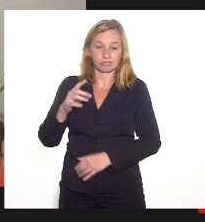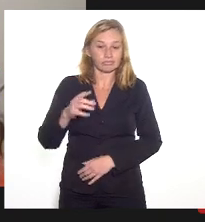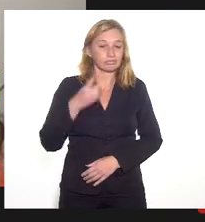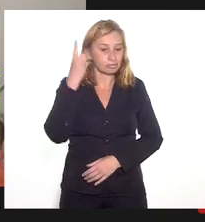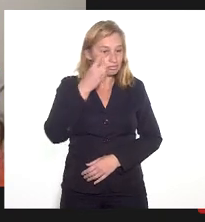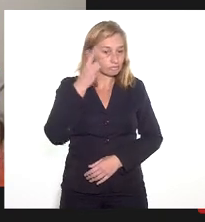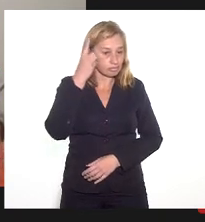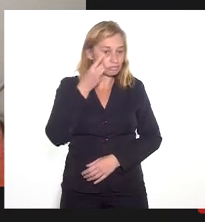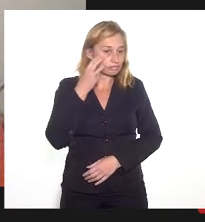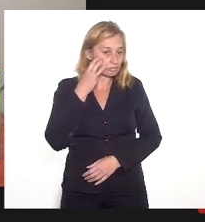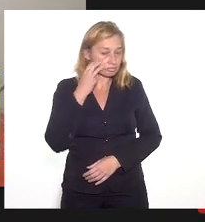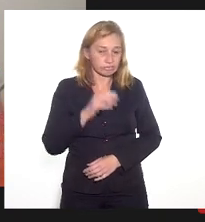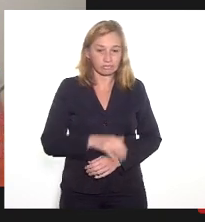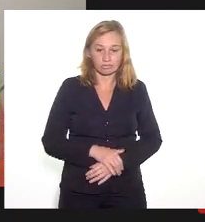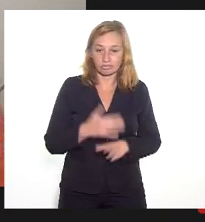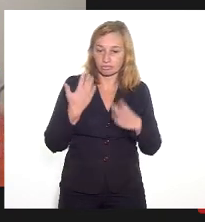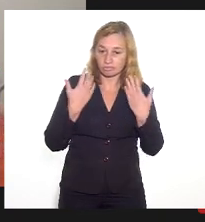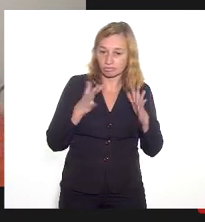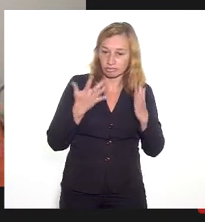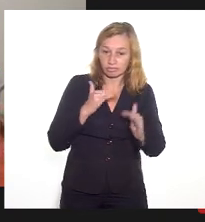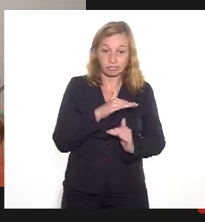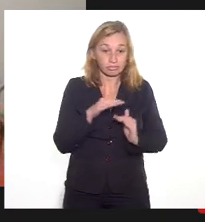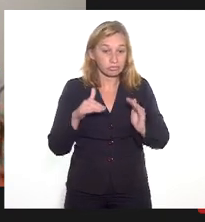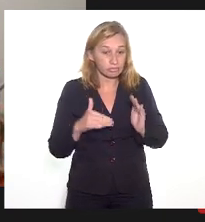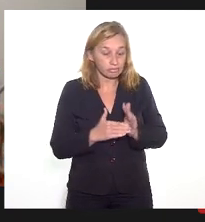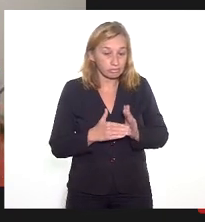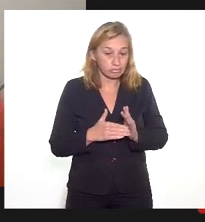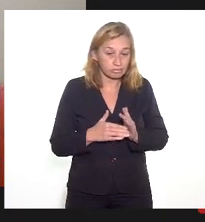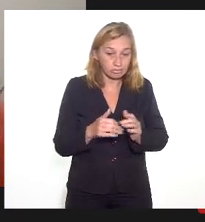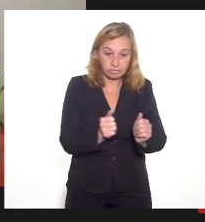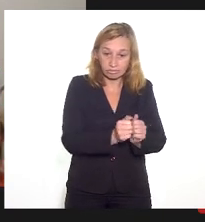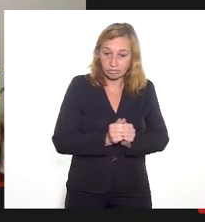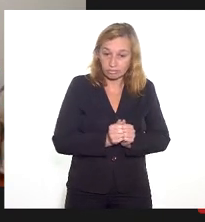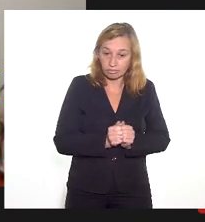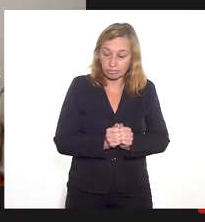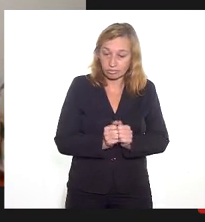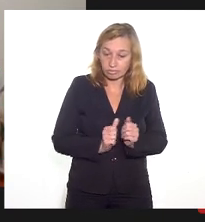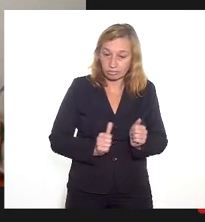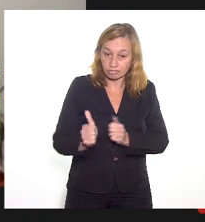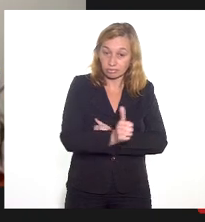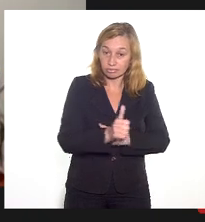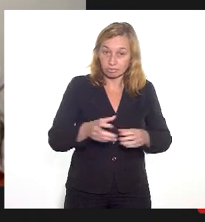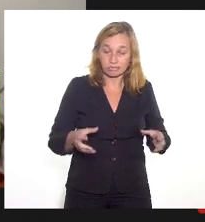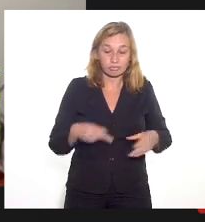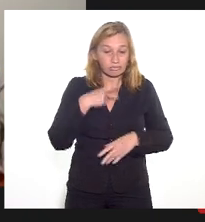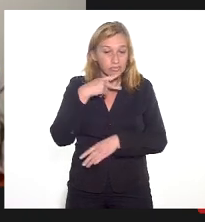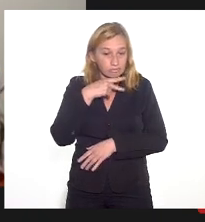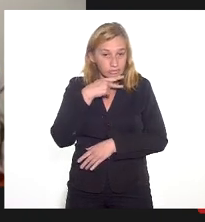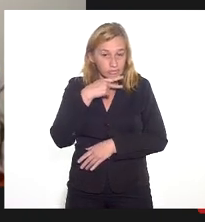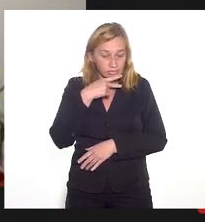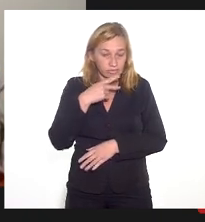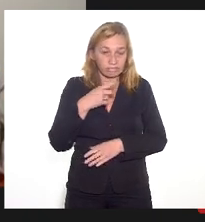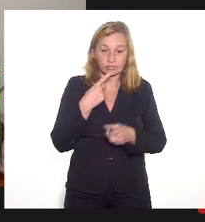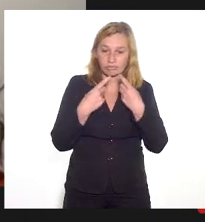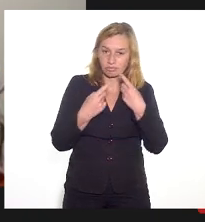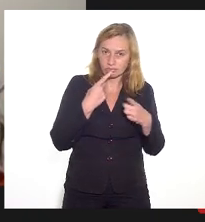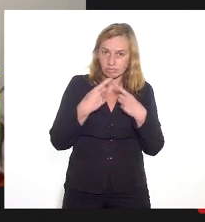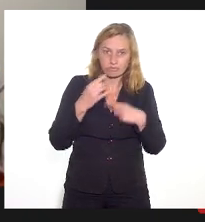Carneiro. Saúdo todos aqueles e aquelas que participam dessa frente parlamentar, que vem trazendo um debate